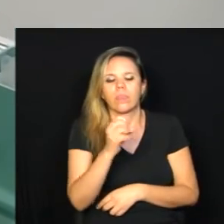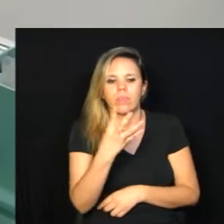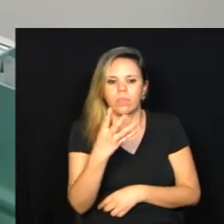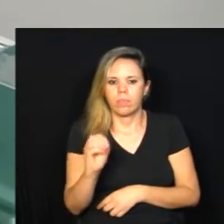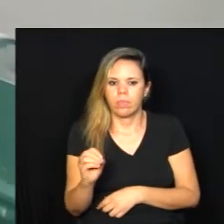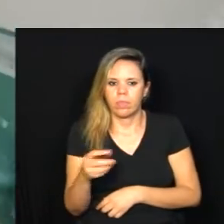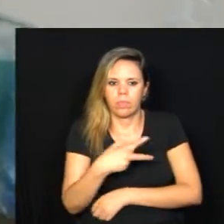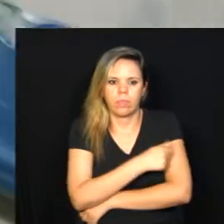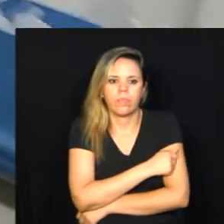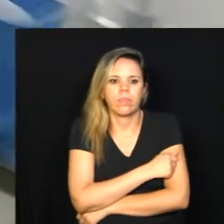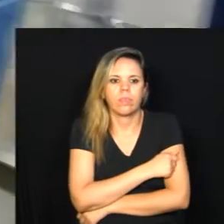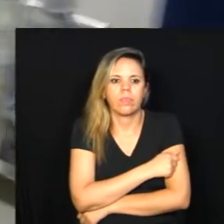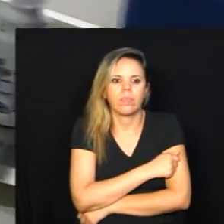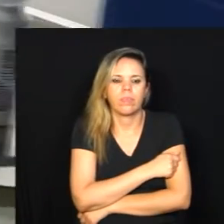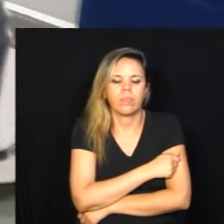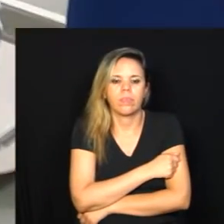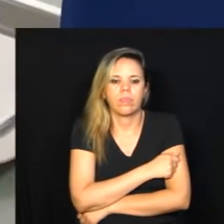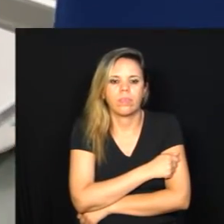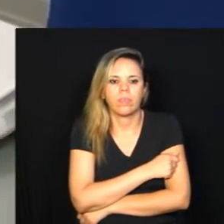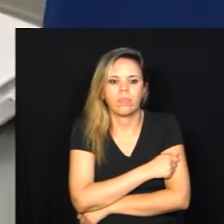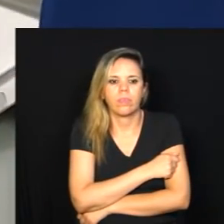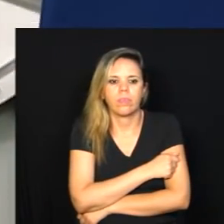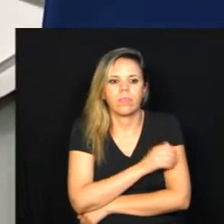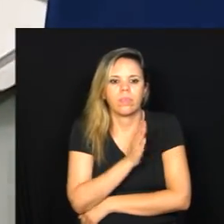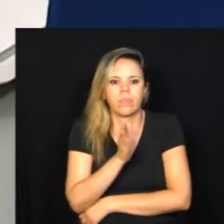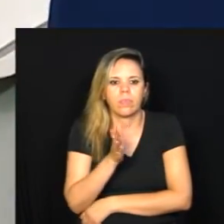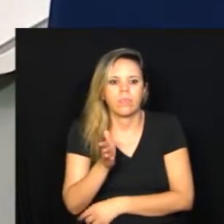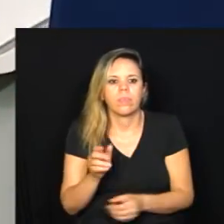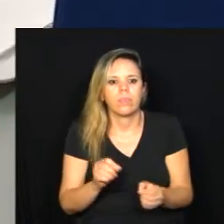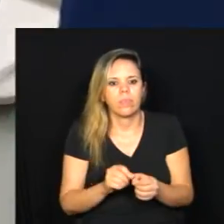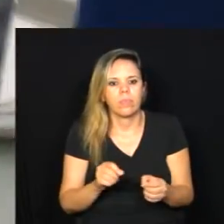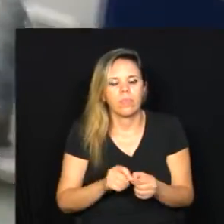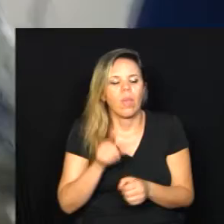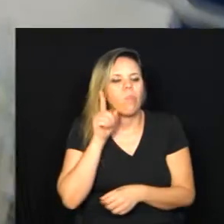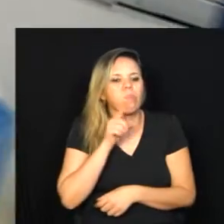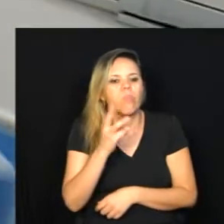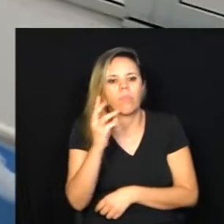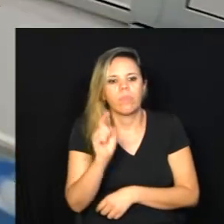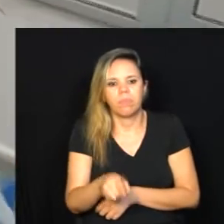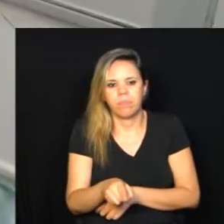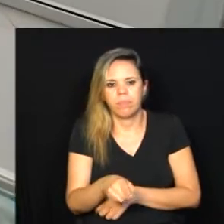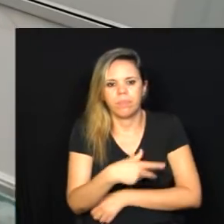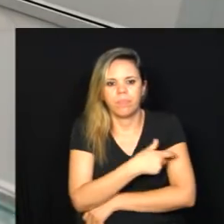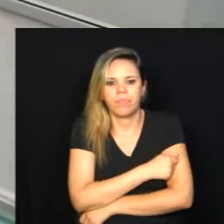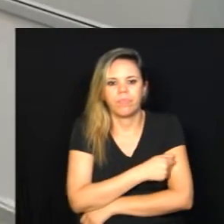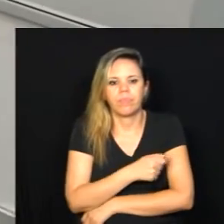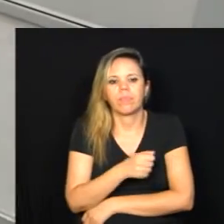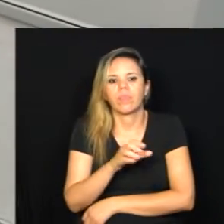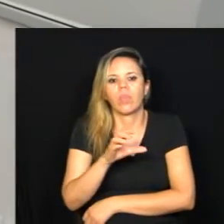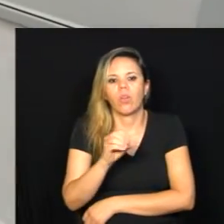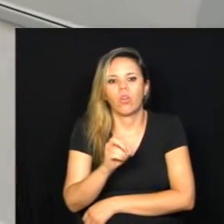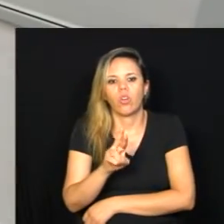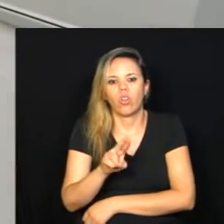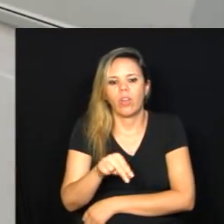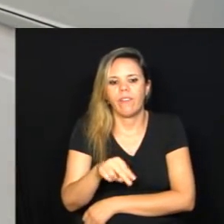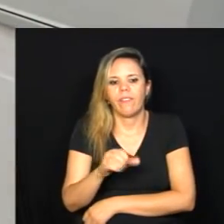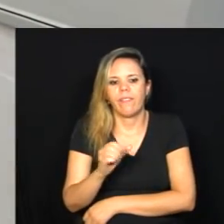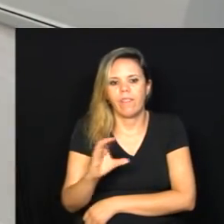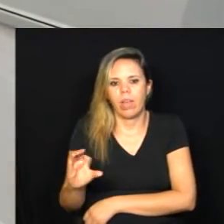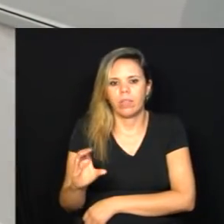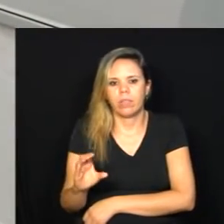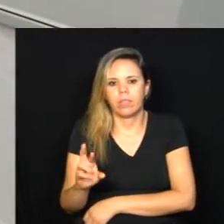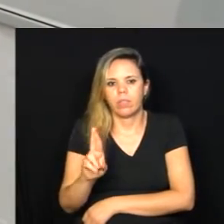2.840 doses da vacina e já Americana 3.000 doses da Coronavac, portanto, as cidades